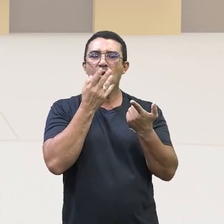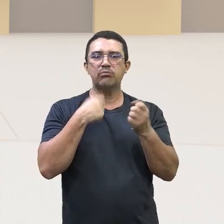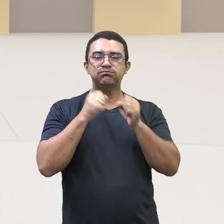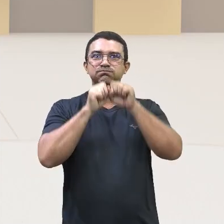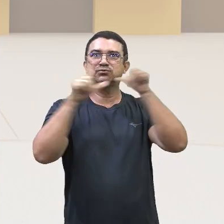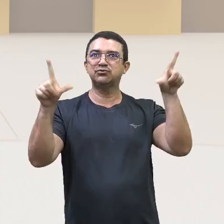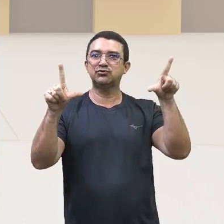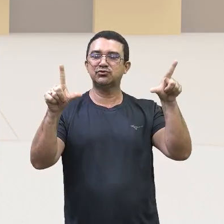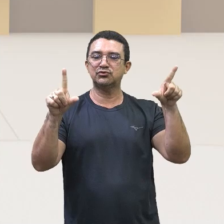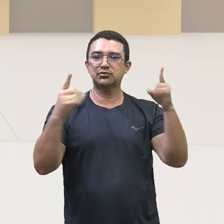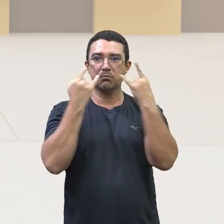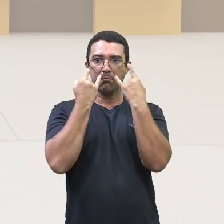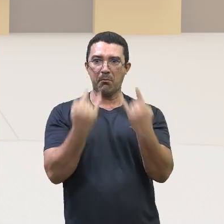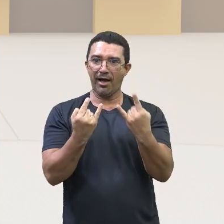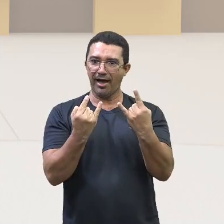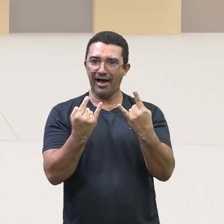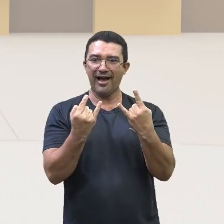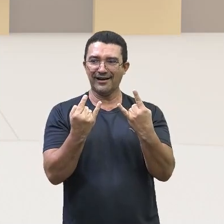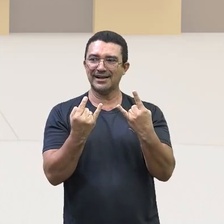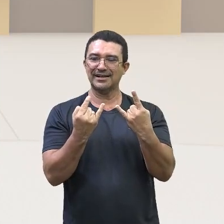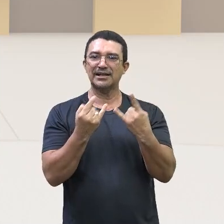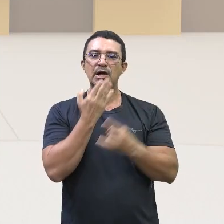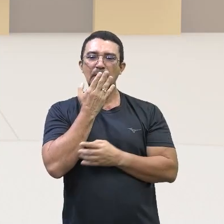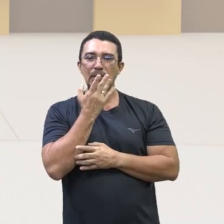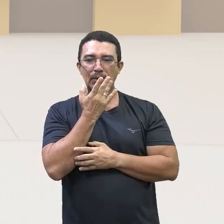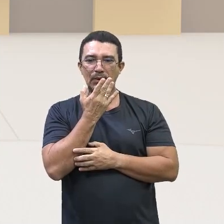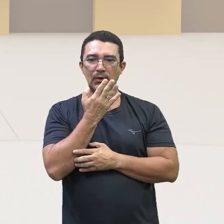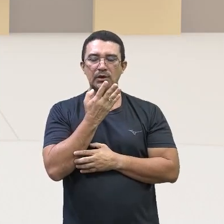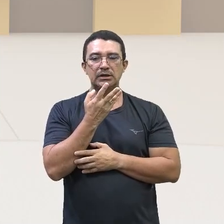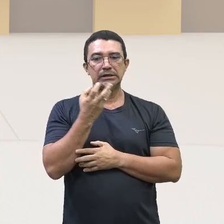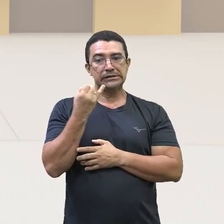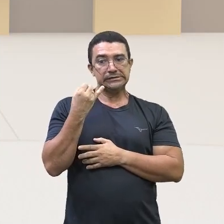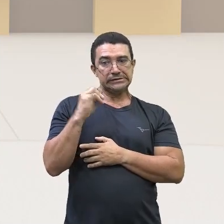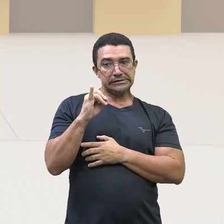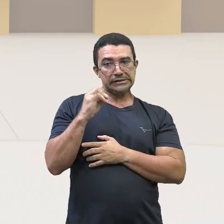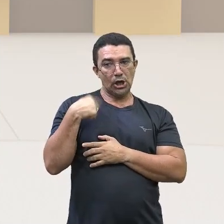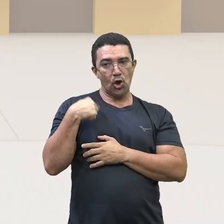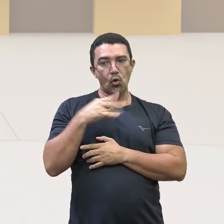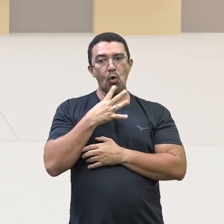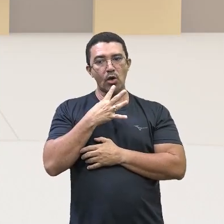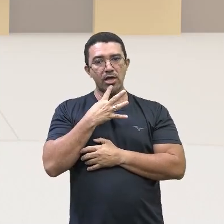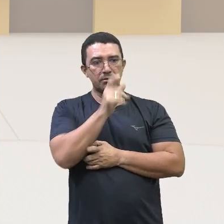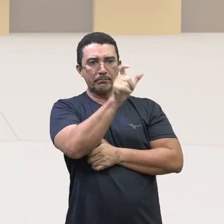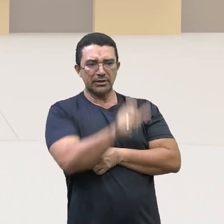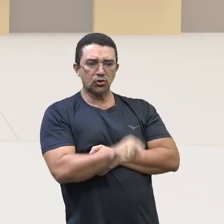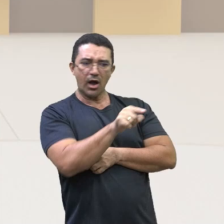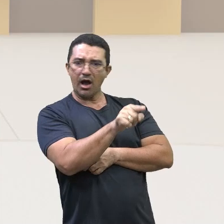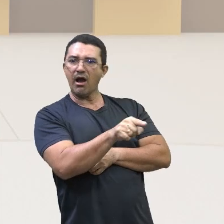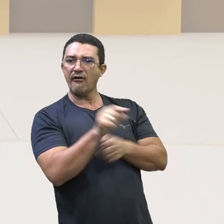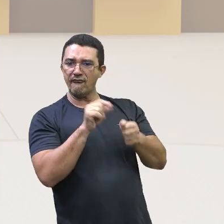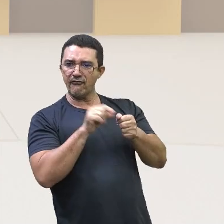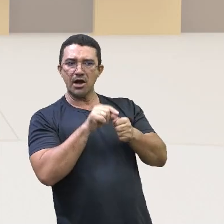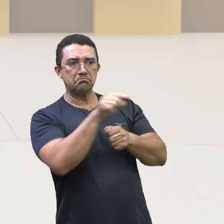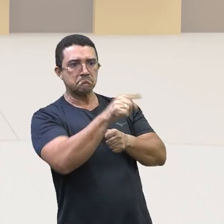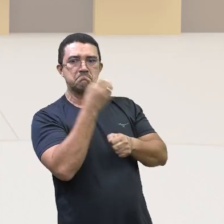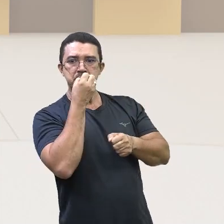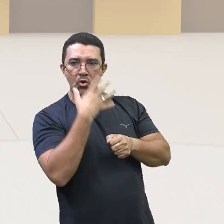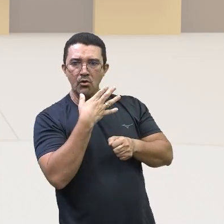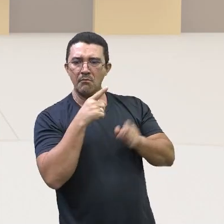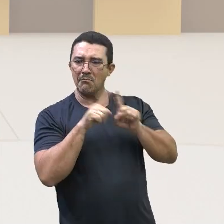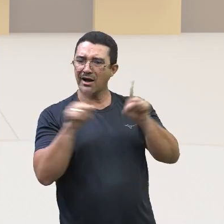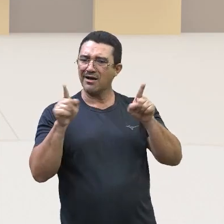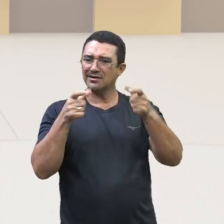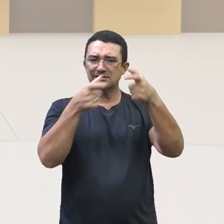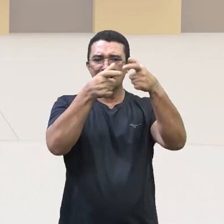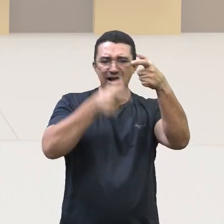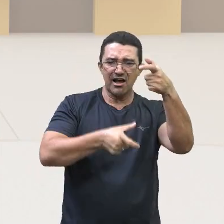então passa mais credibilidade. Se eu conheço quem produz, eu compraria esse produto sem problemas. Mas se eu ver no mercado um